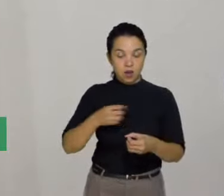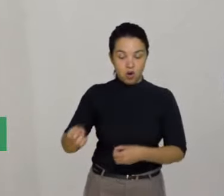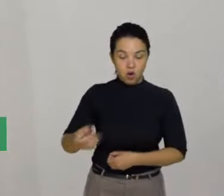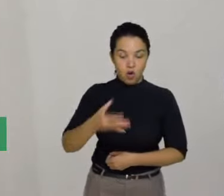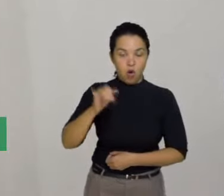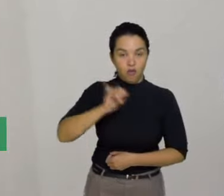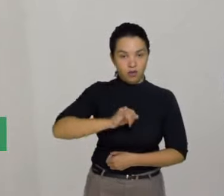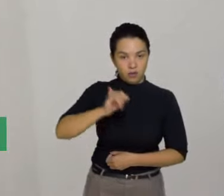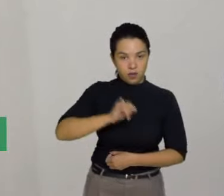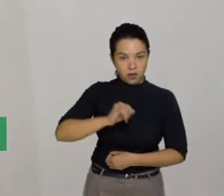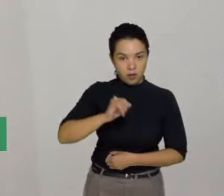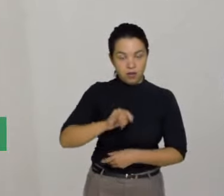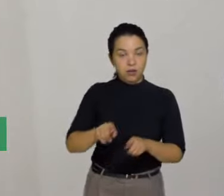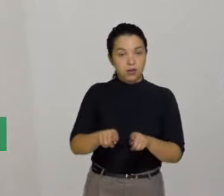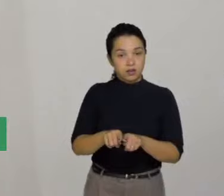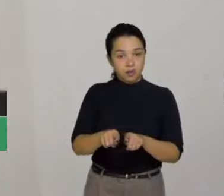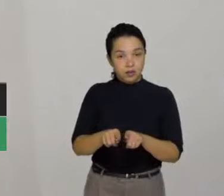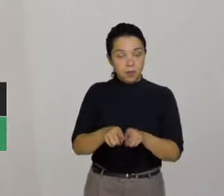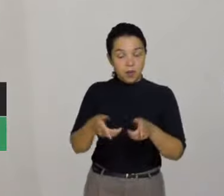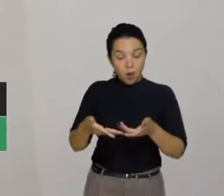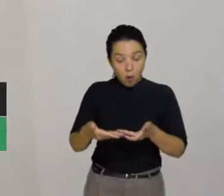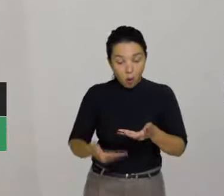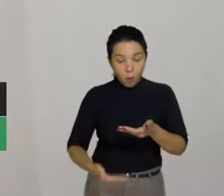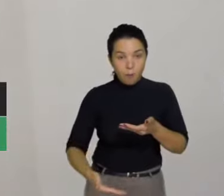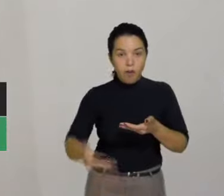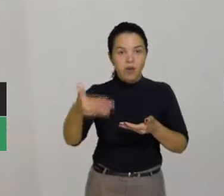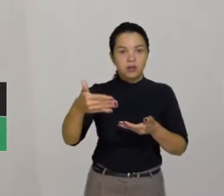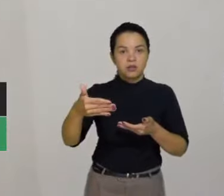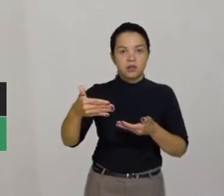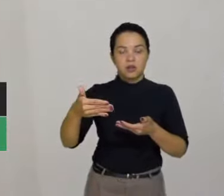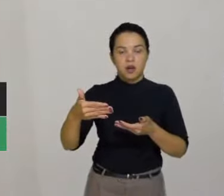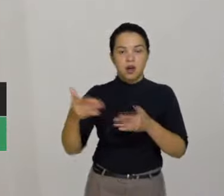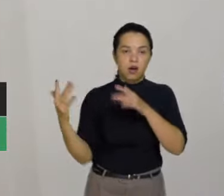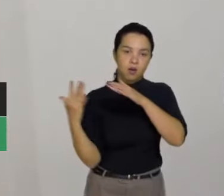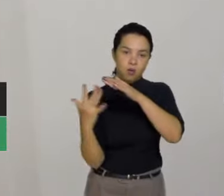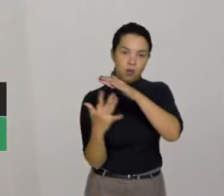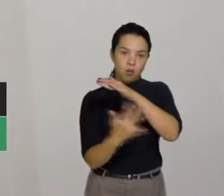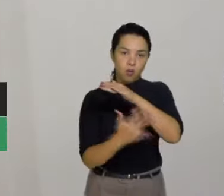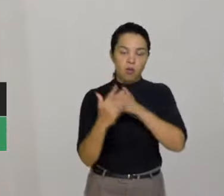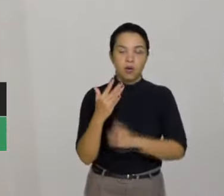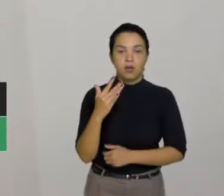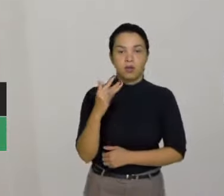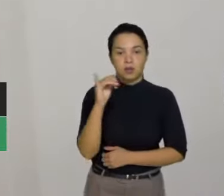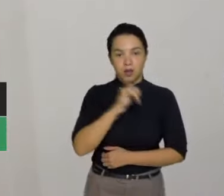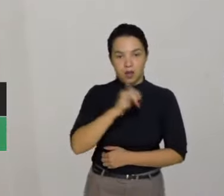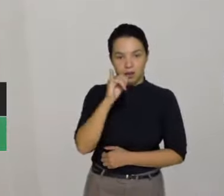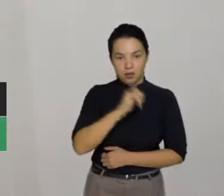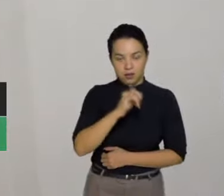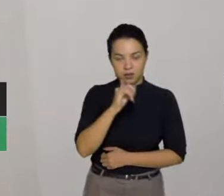italiana, deputado Nelly, no Brasil. Mas lá no Espírito Santo,